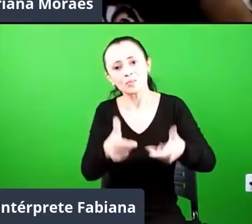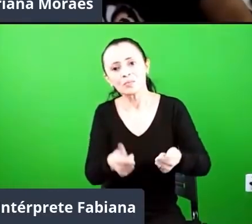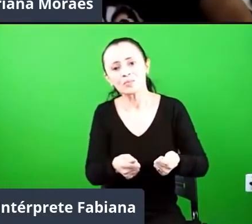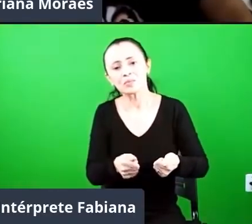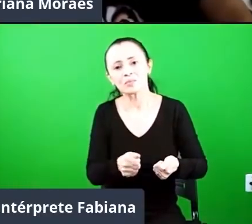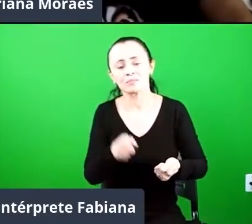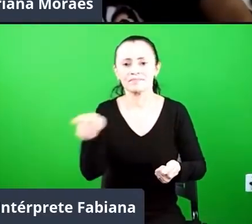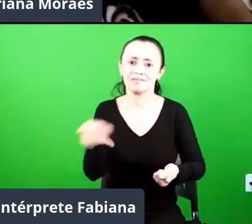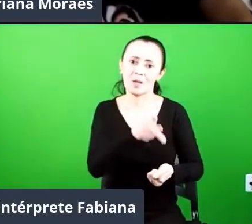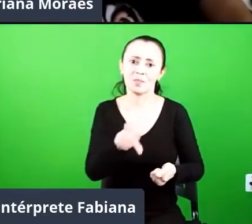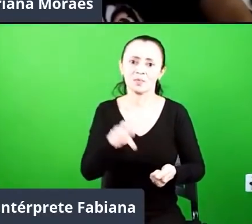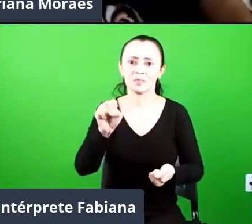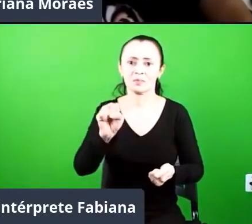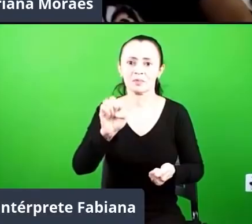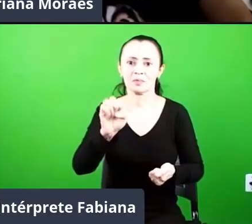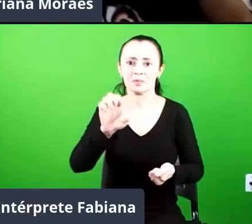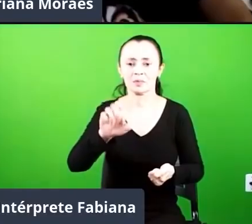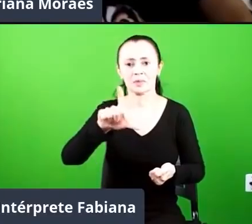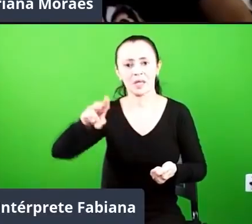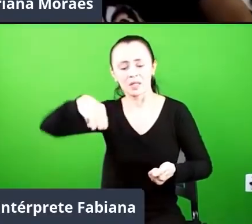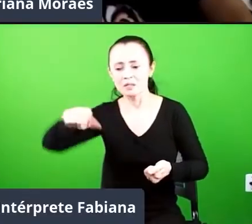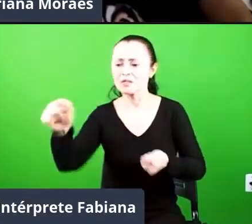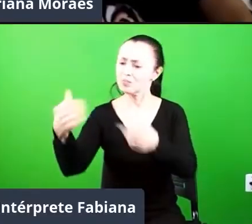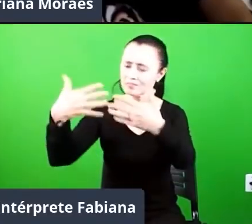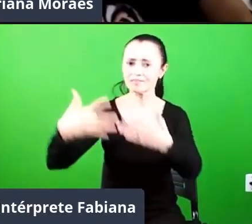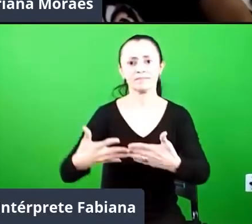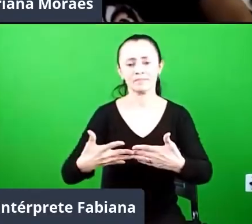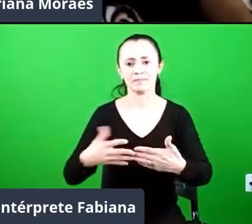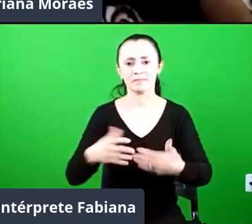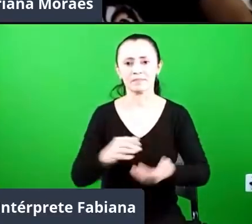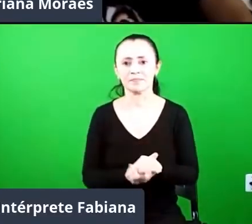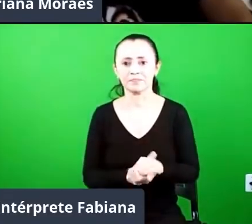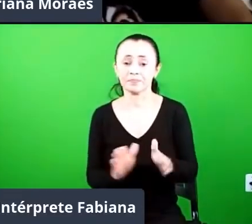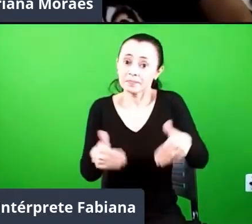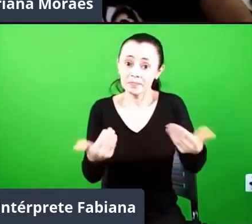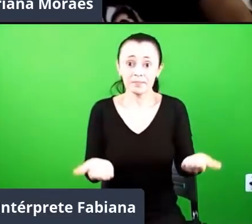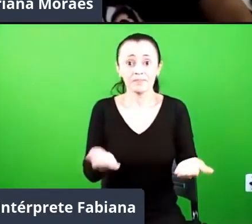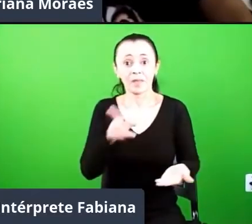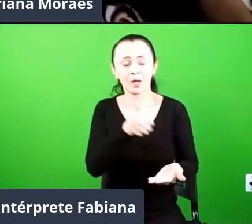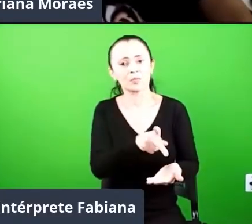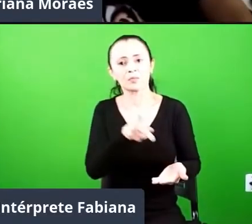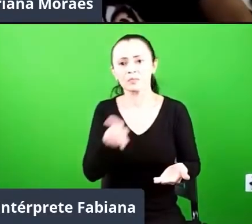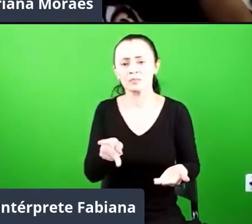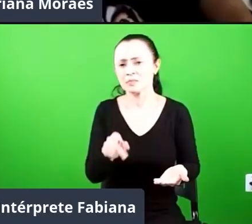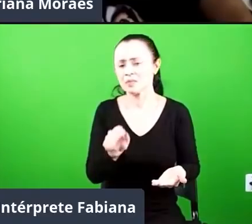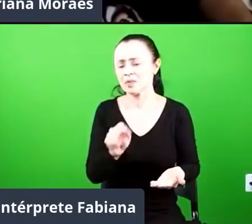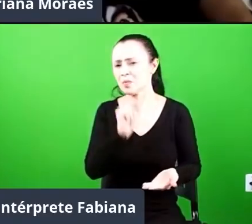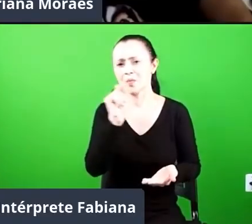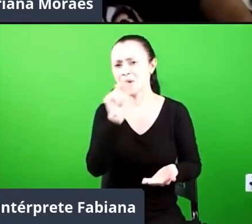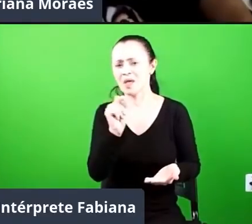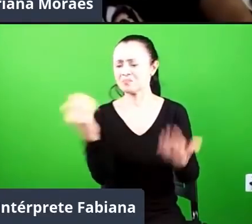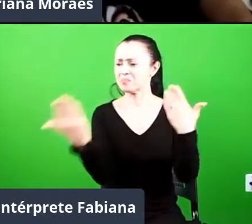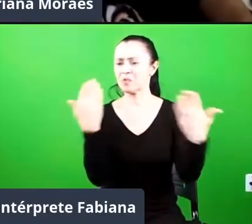eu achei pertinente trazê-la para essa discussão de hoje, né? Então, os professores, eles acabam se tornando Uber, né? Profissão